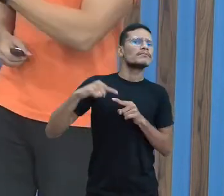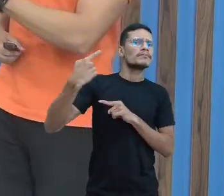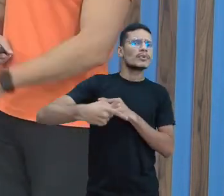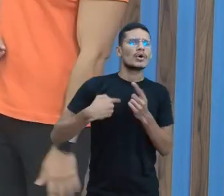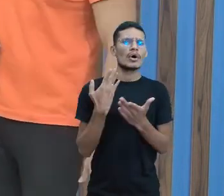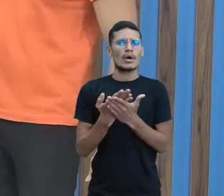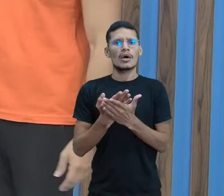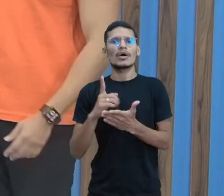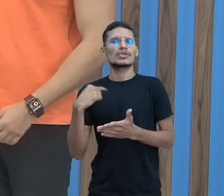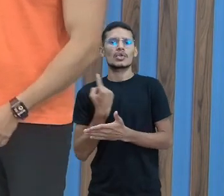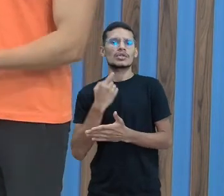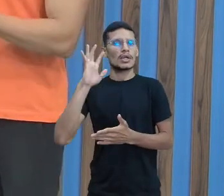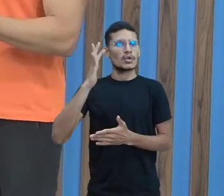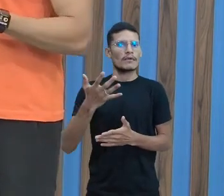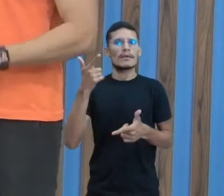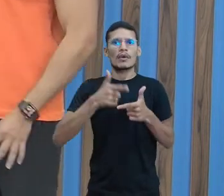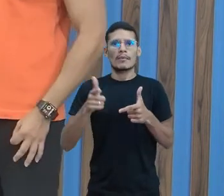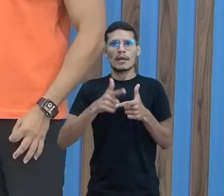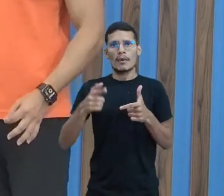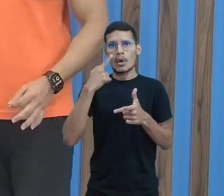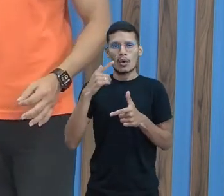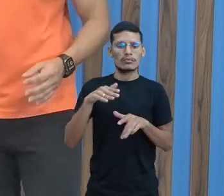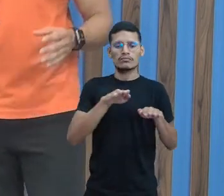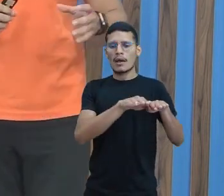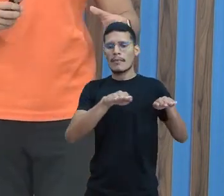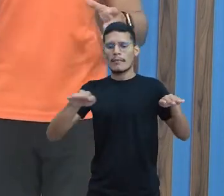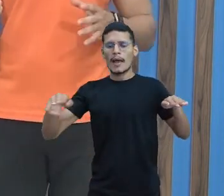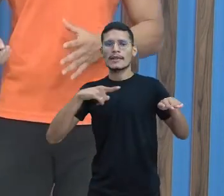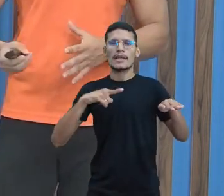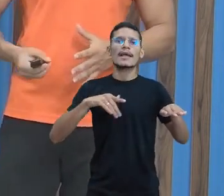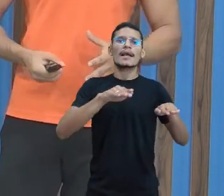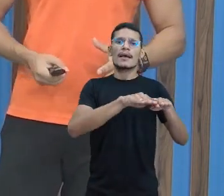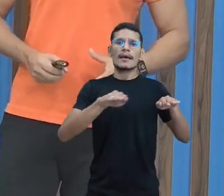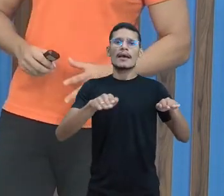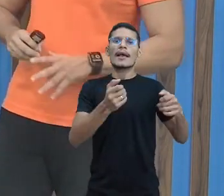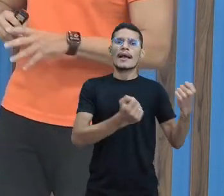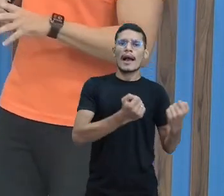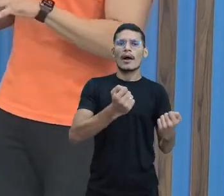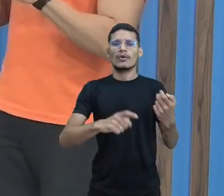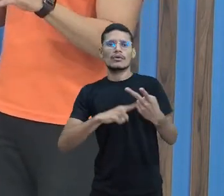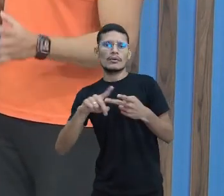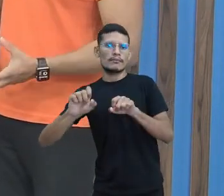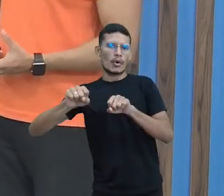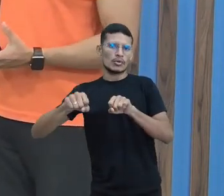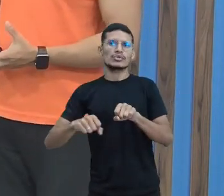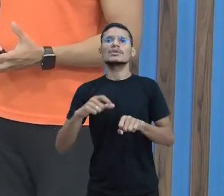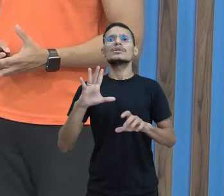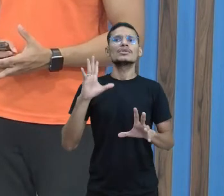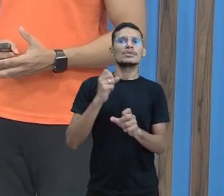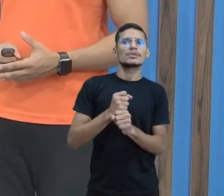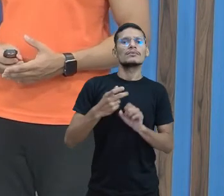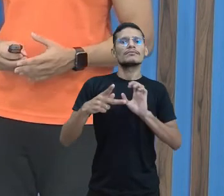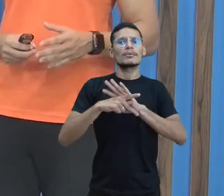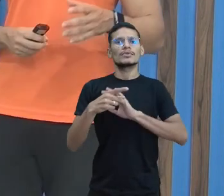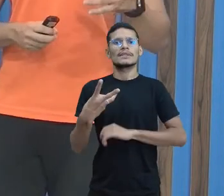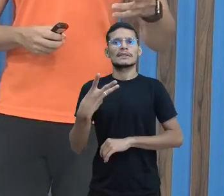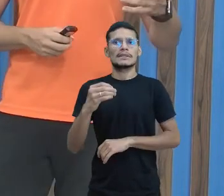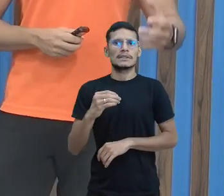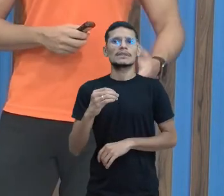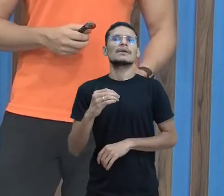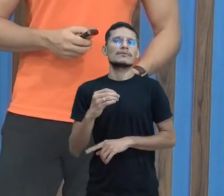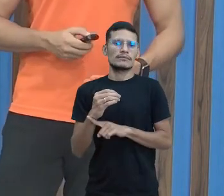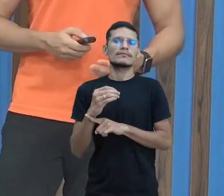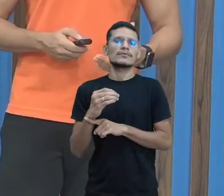vamos resolver esse probleminha aí, ó. No estacionamento existem carros e motos, num total de 30 veículos, certo?